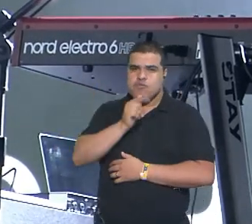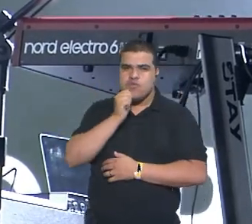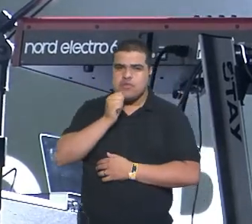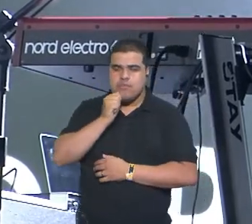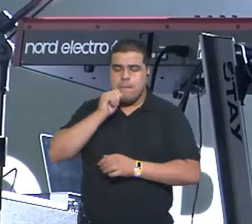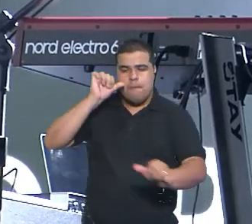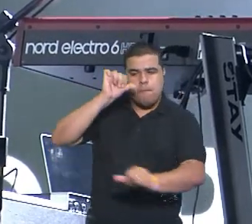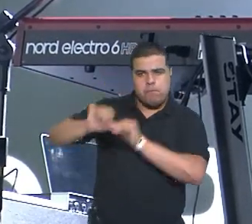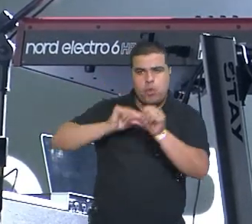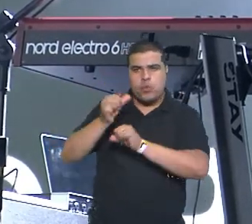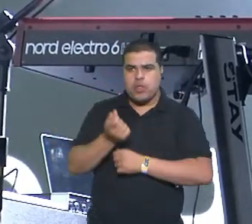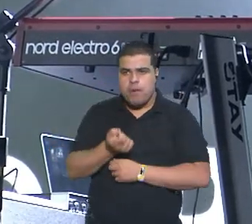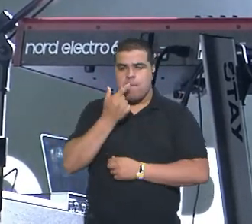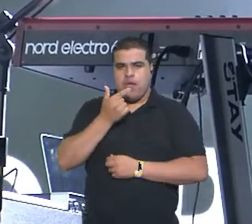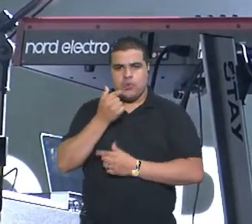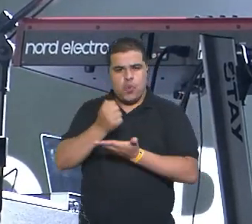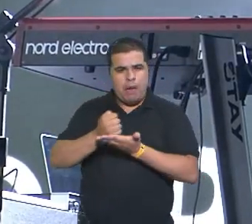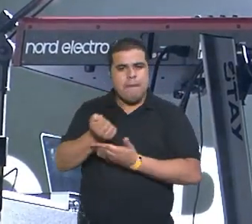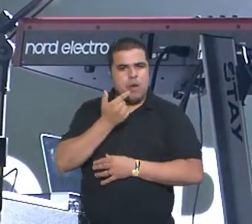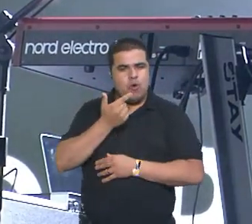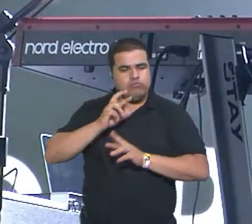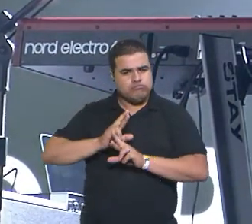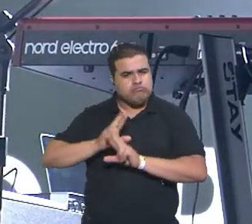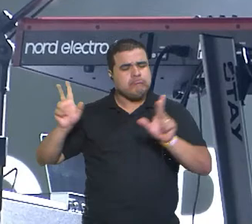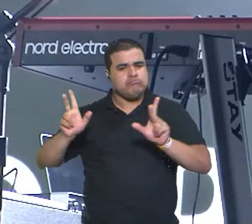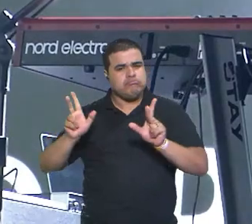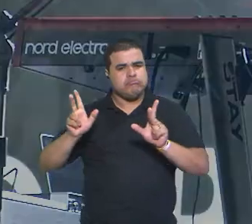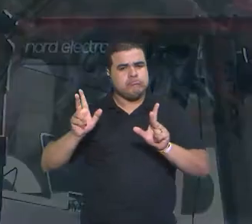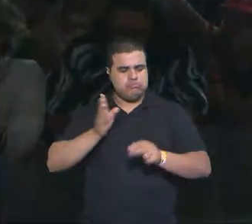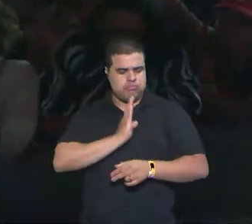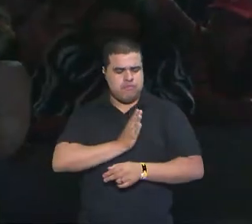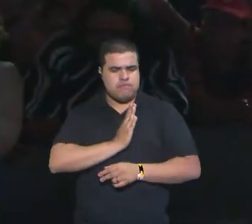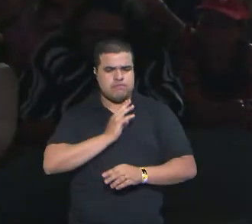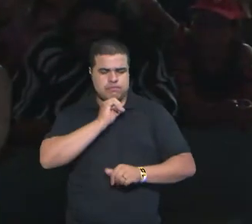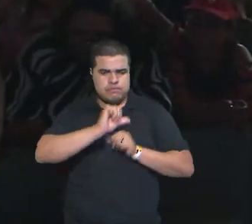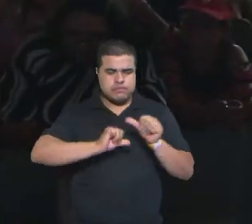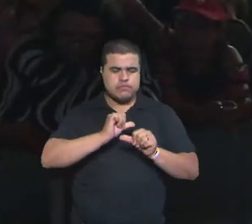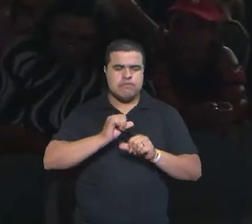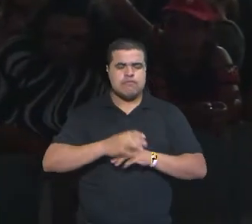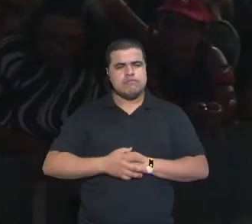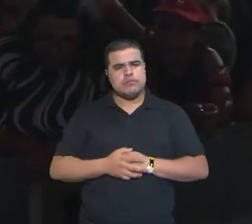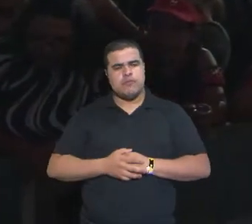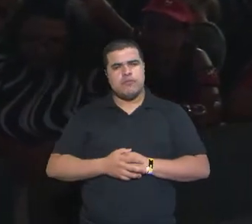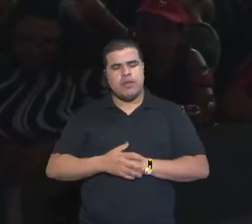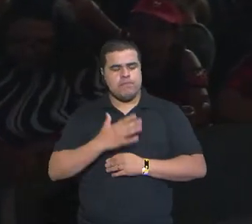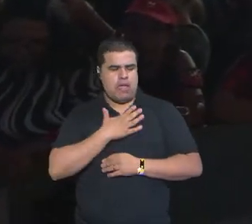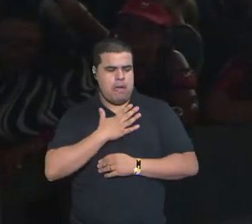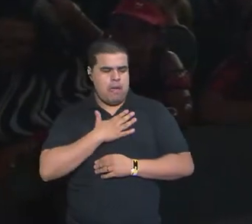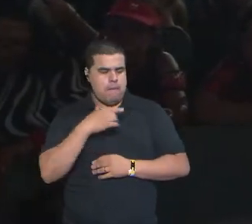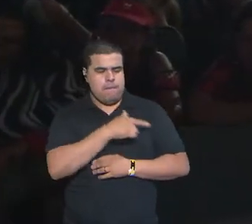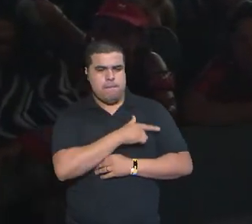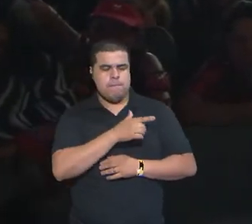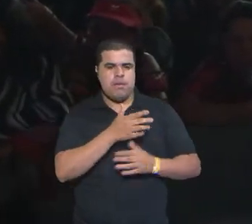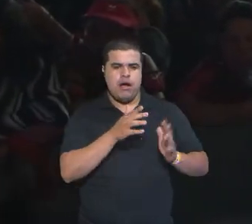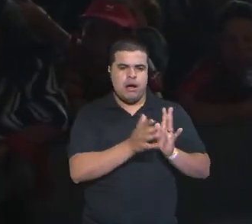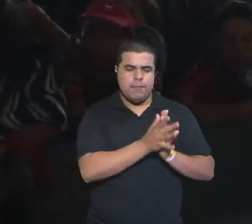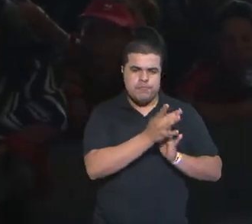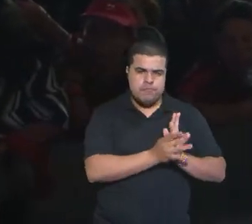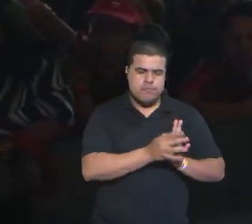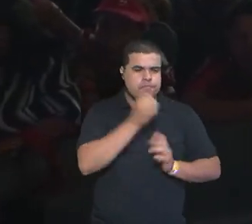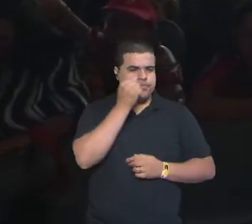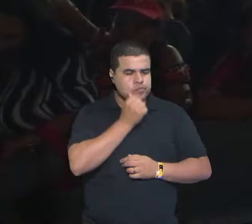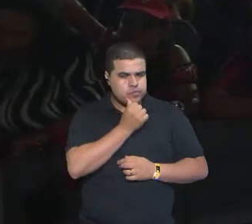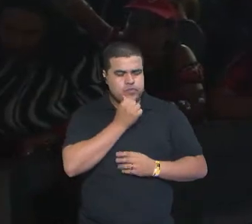visse remédio no seu coração aí a minha esposa me impulsionou Meu filho